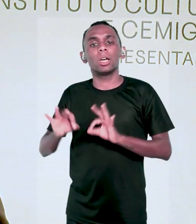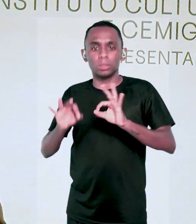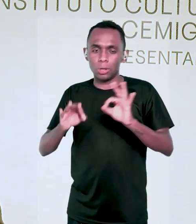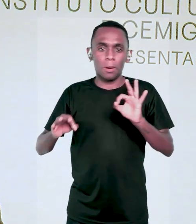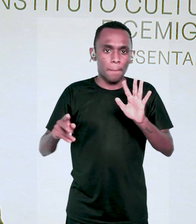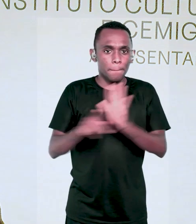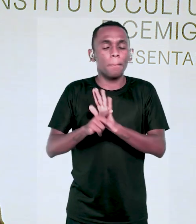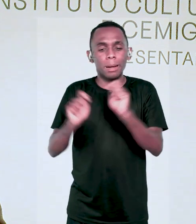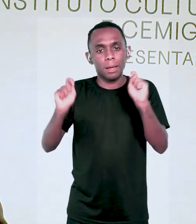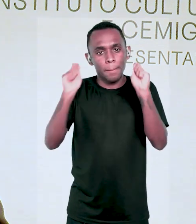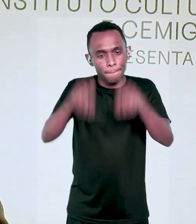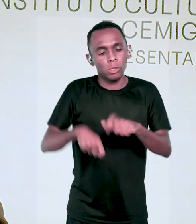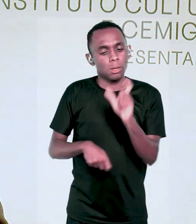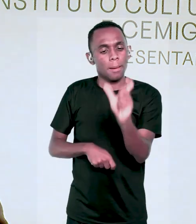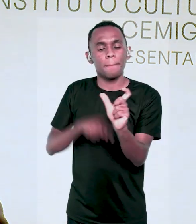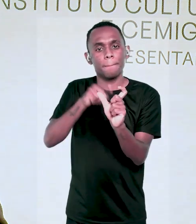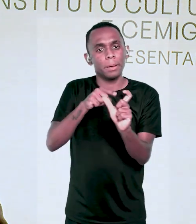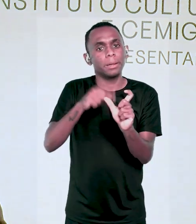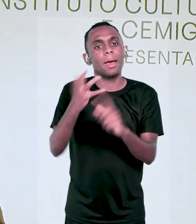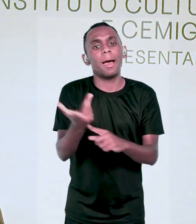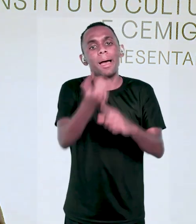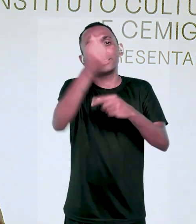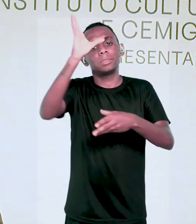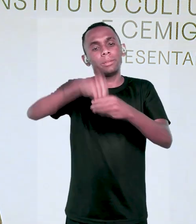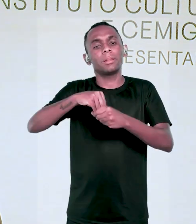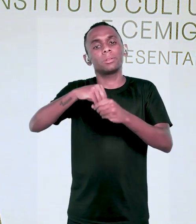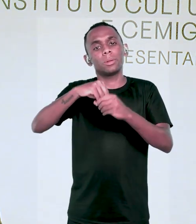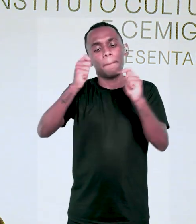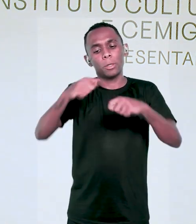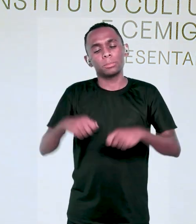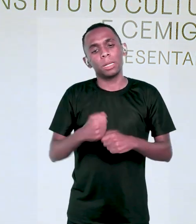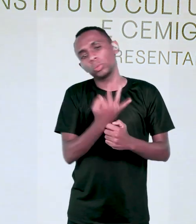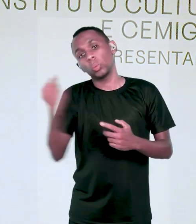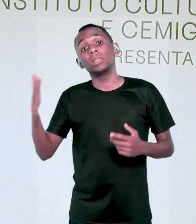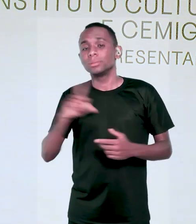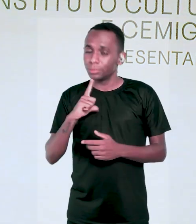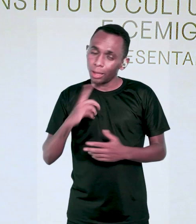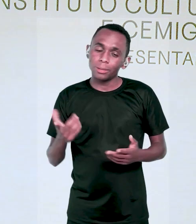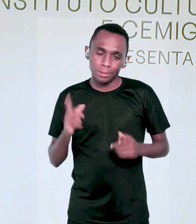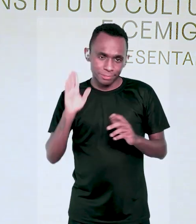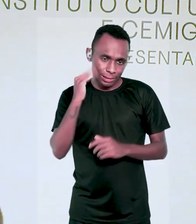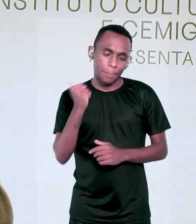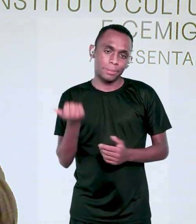mistério o mistério desencadeado pela espessura da palavra artística